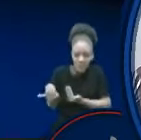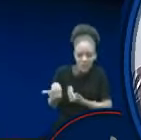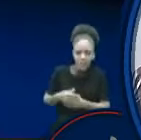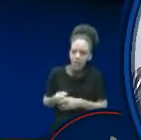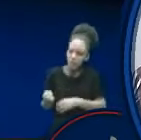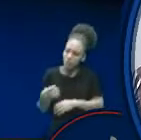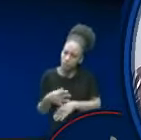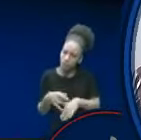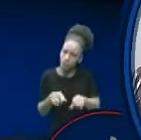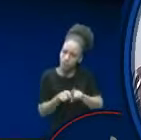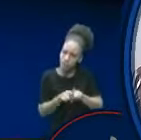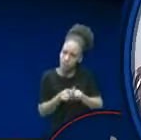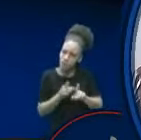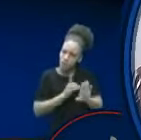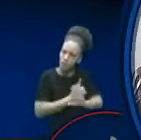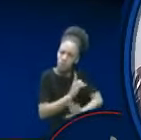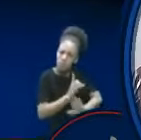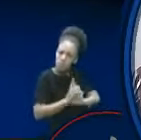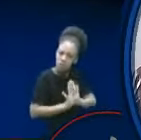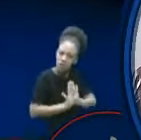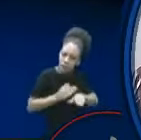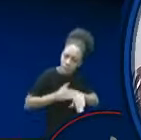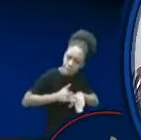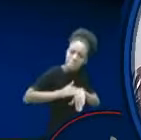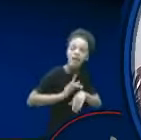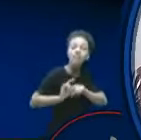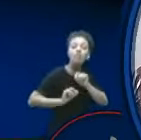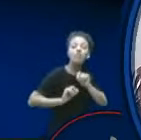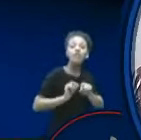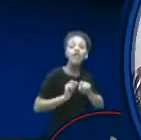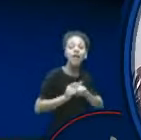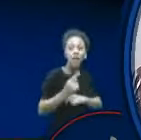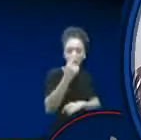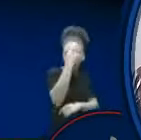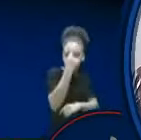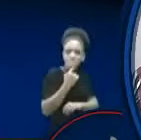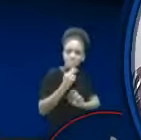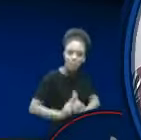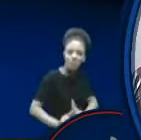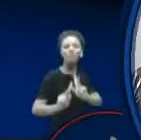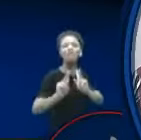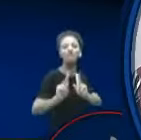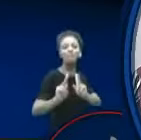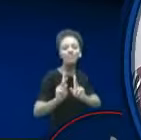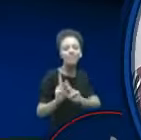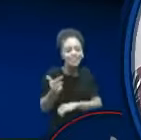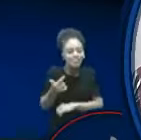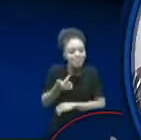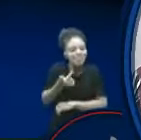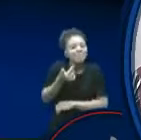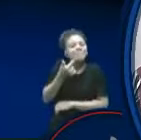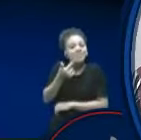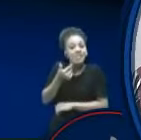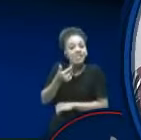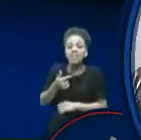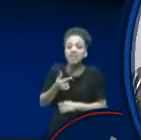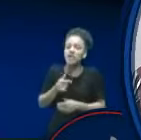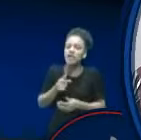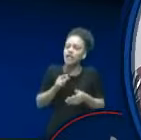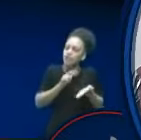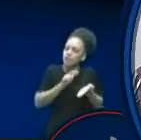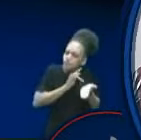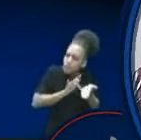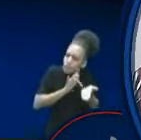e também trouxe um protagonismo aí a mais a uma personalidade irreverente, bem-humorada e totalmente